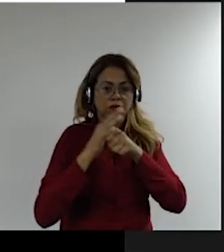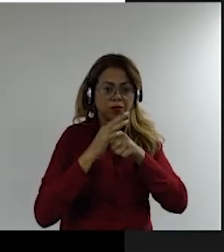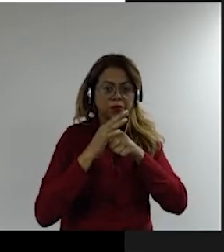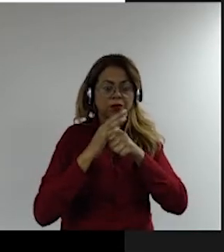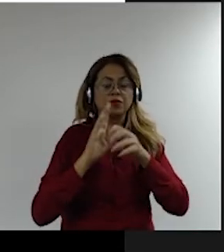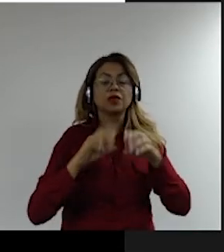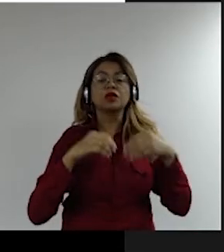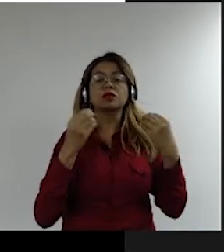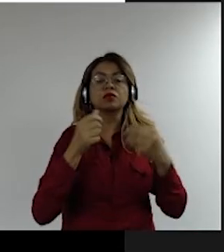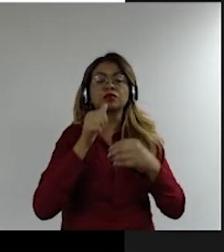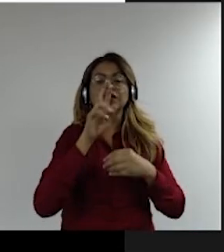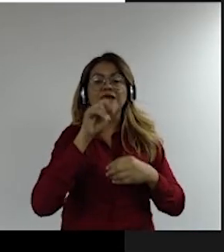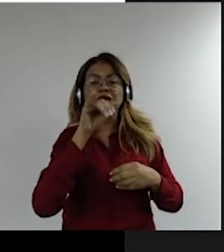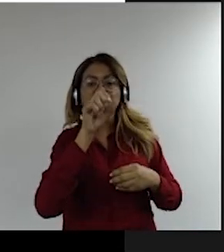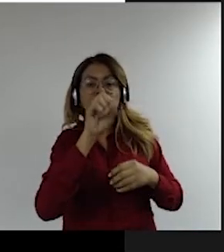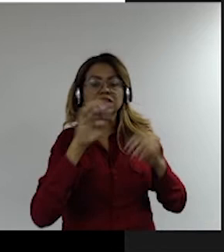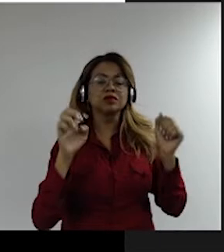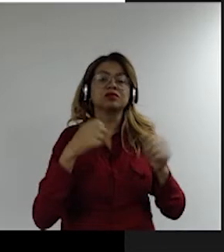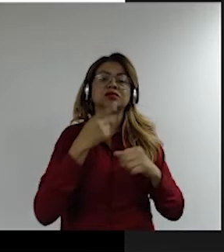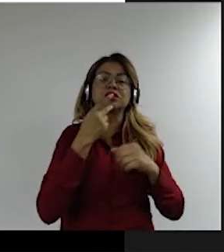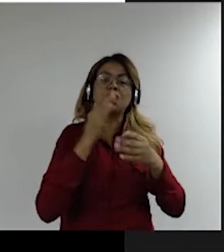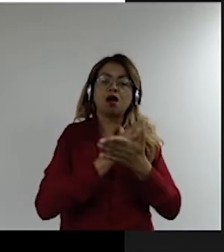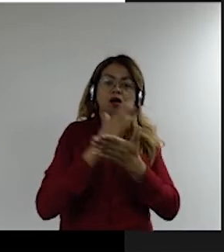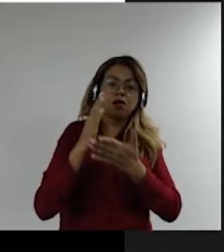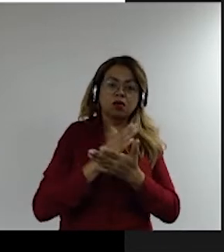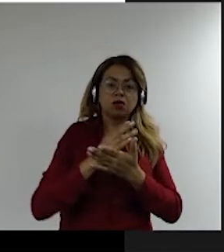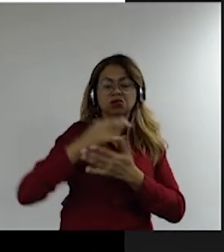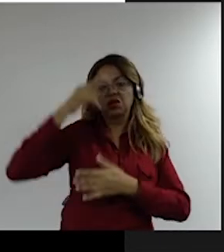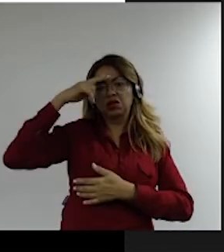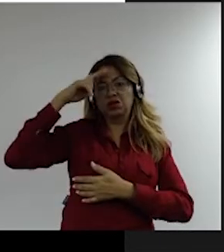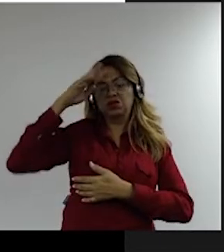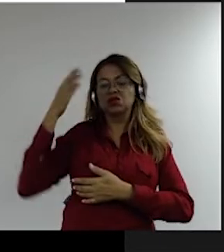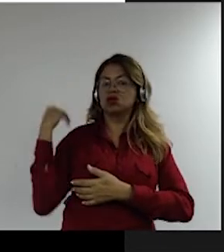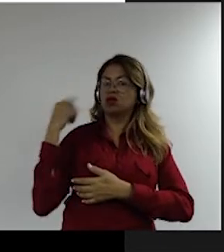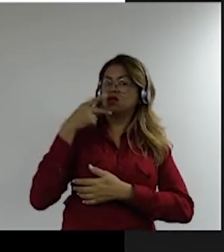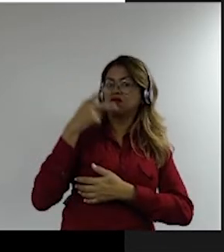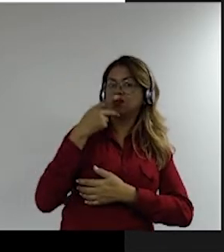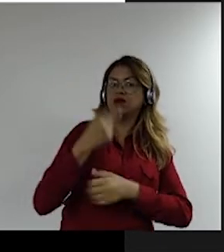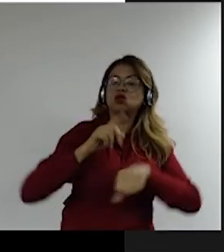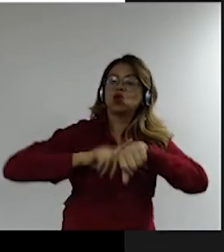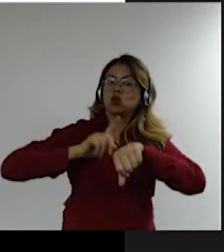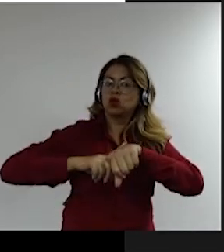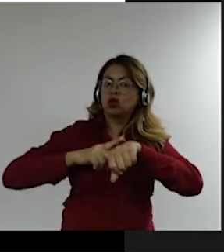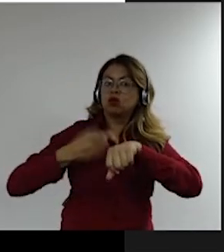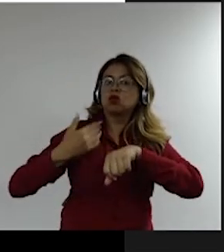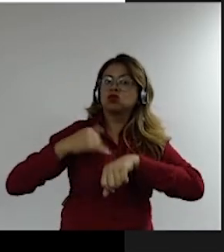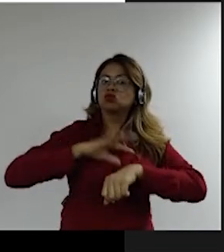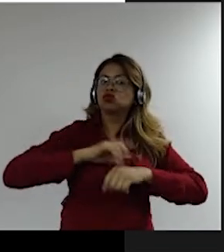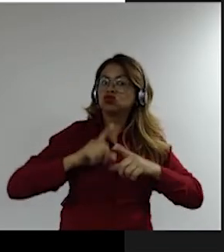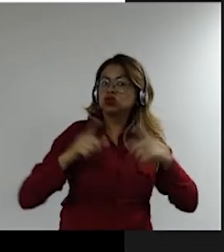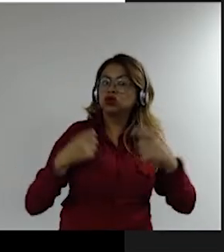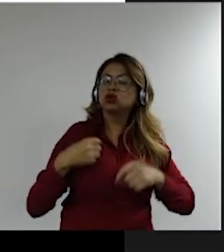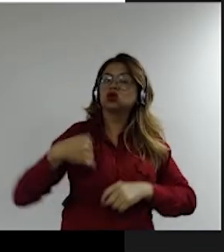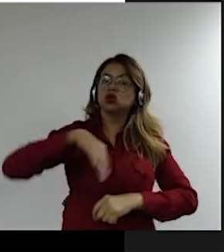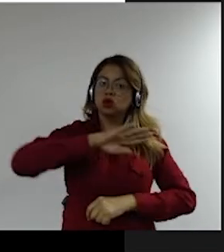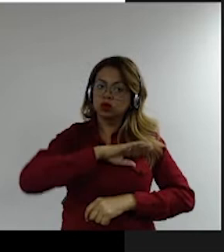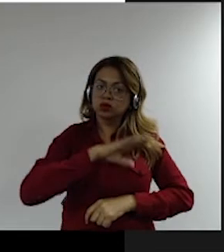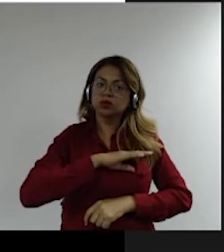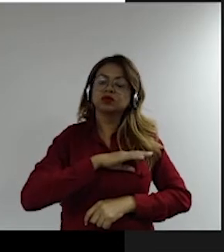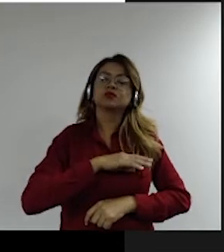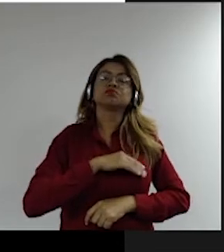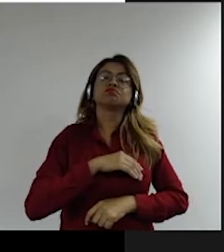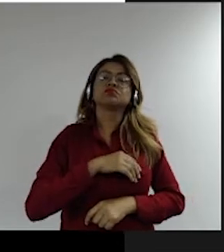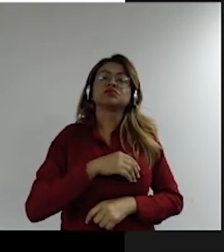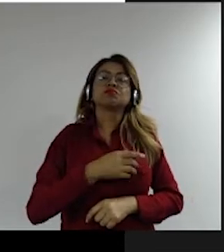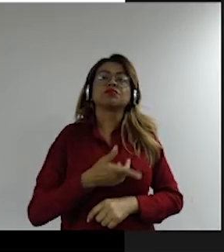Crises, dizem os historiadores, são momentos de grande inovação. O ser humano